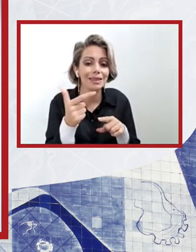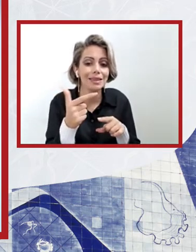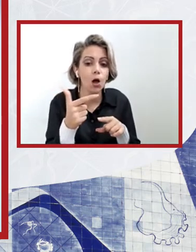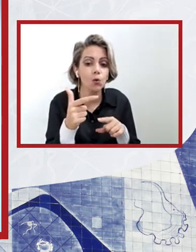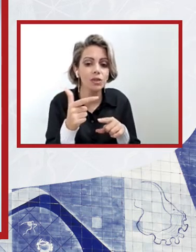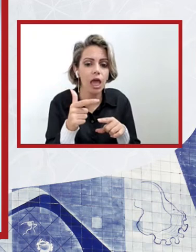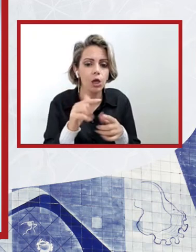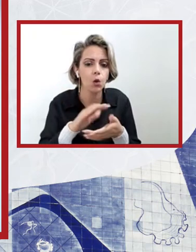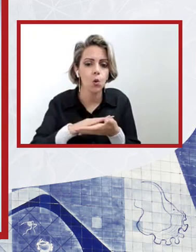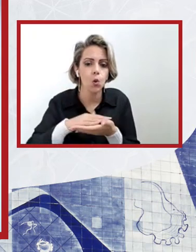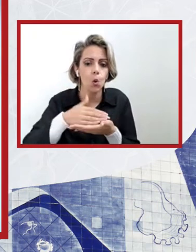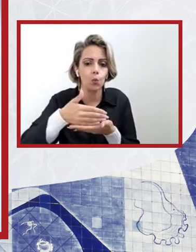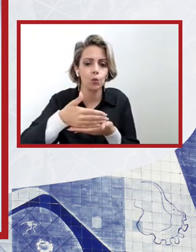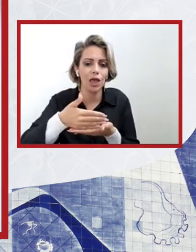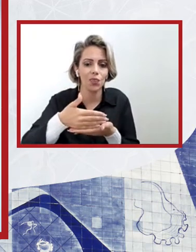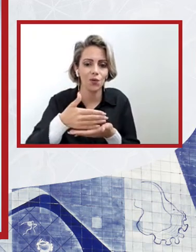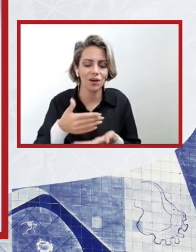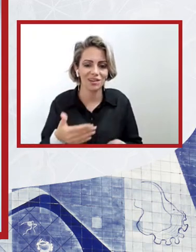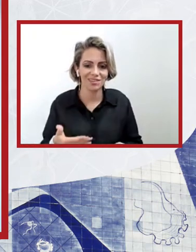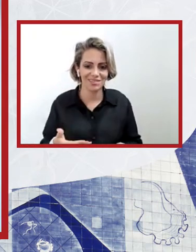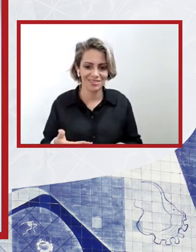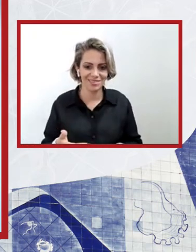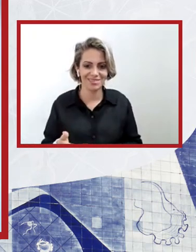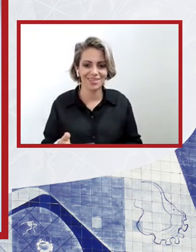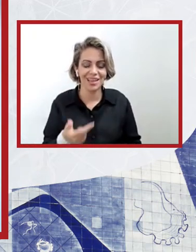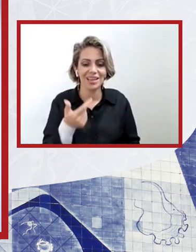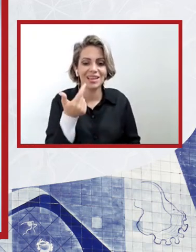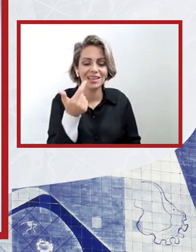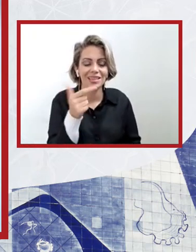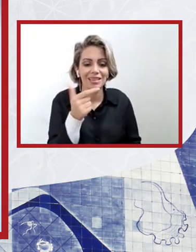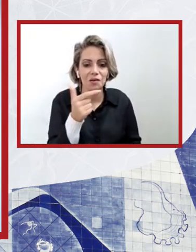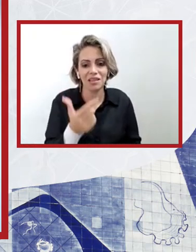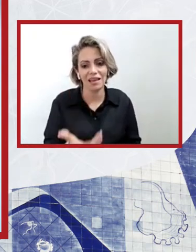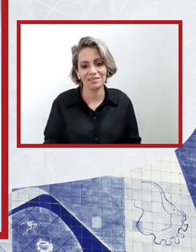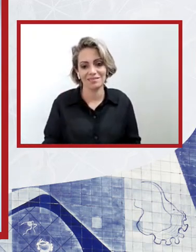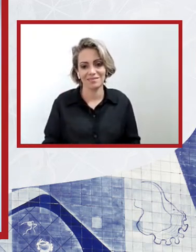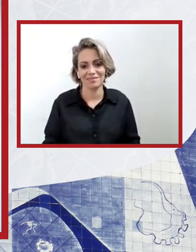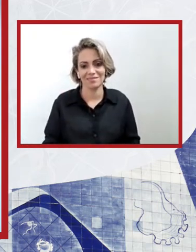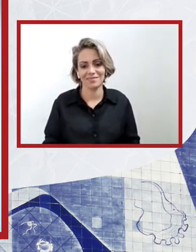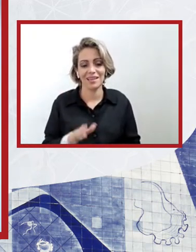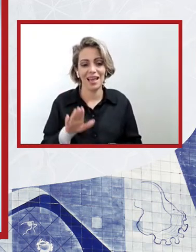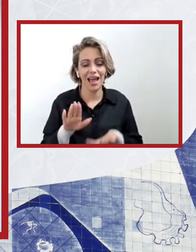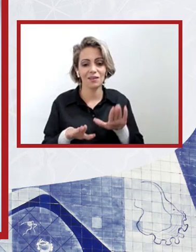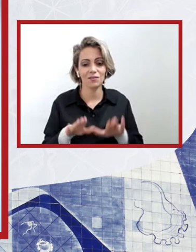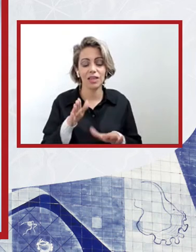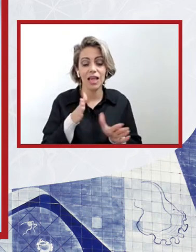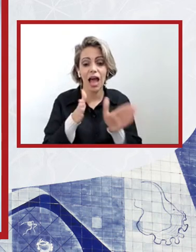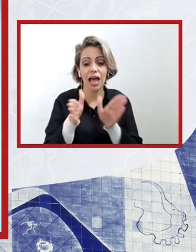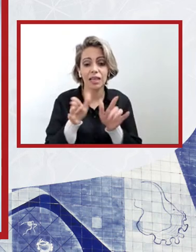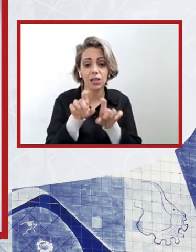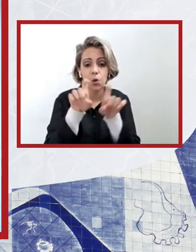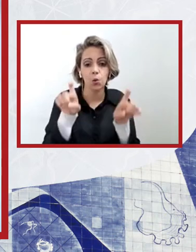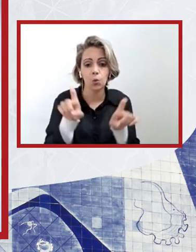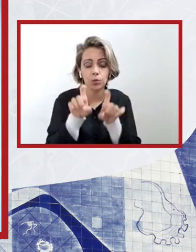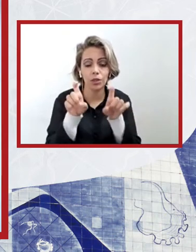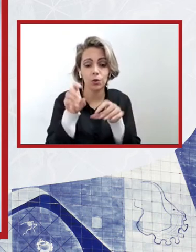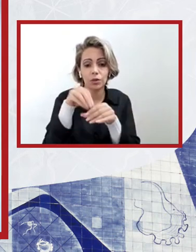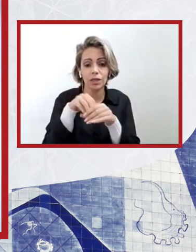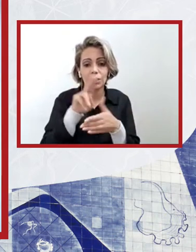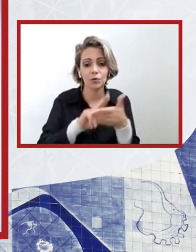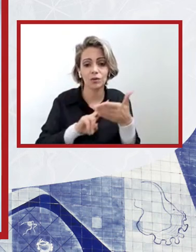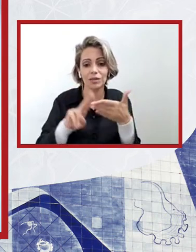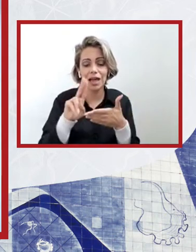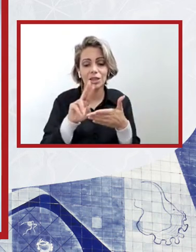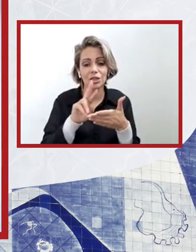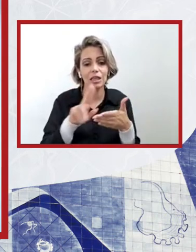Né? Às vezes também o acesso ao computador na universidade não é tão